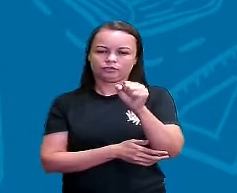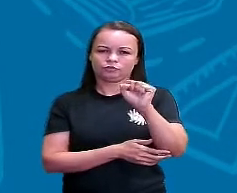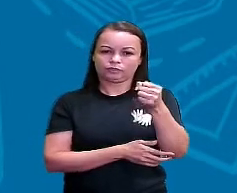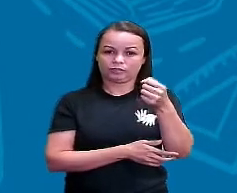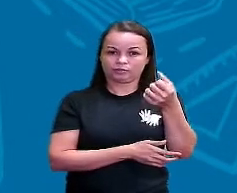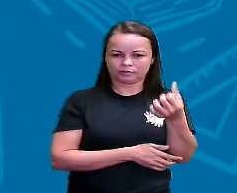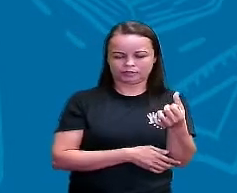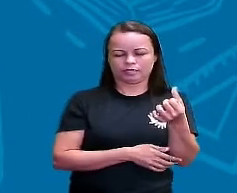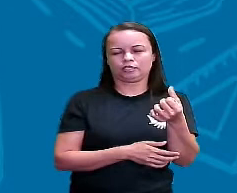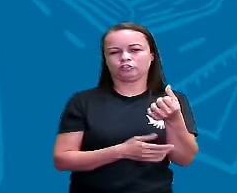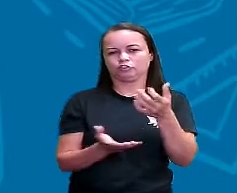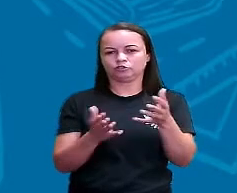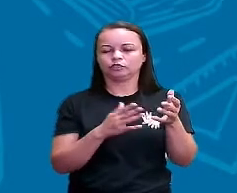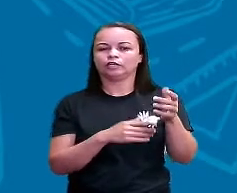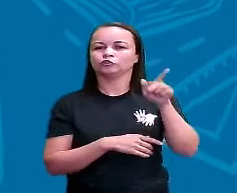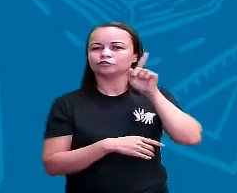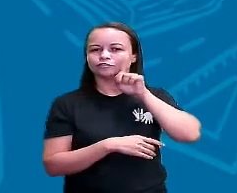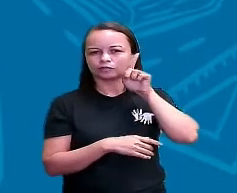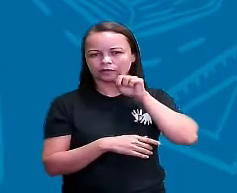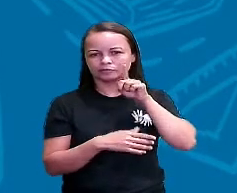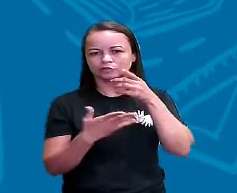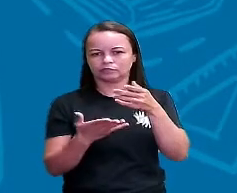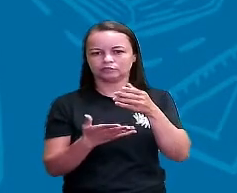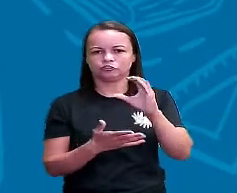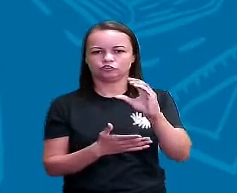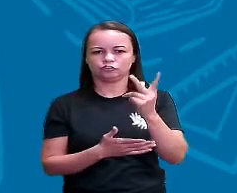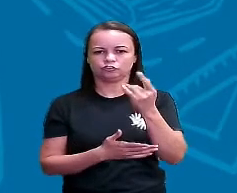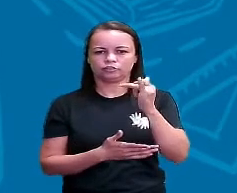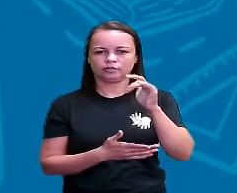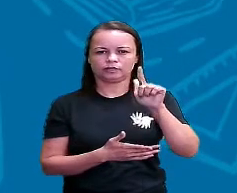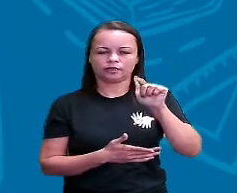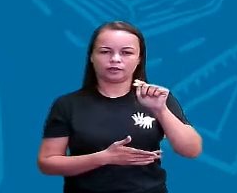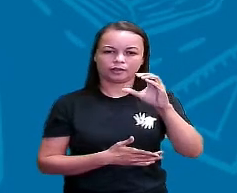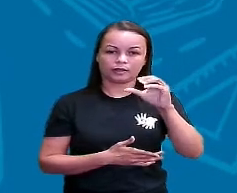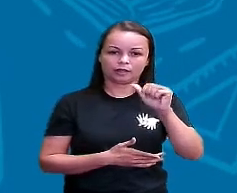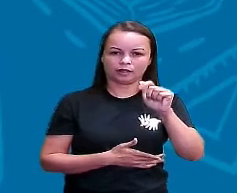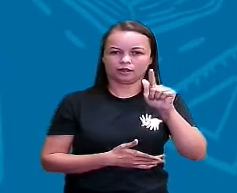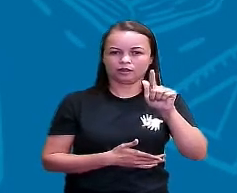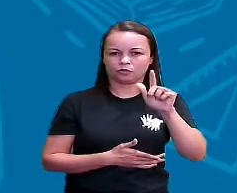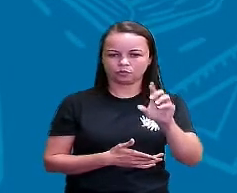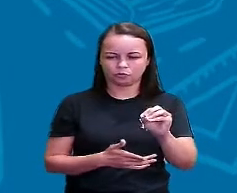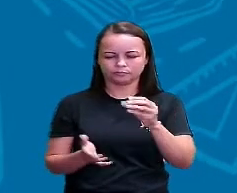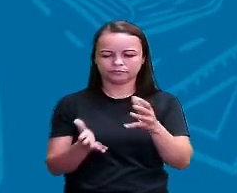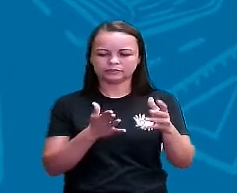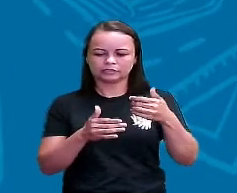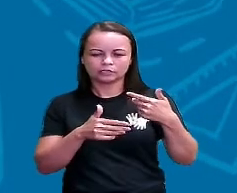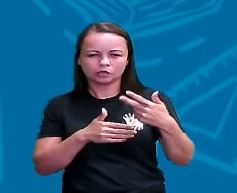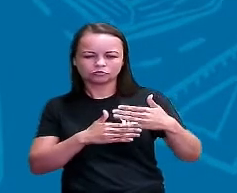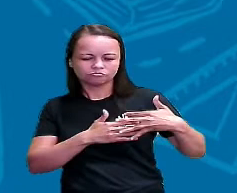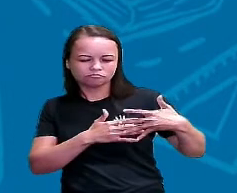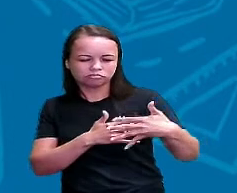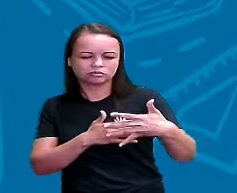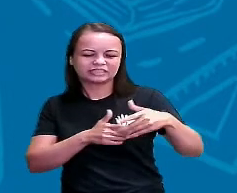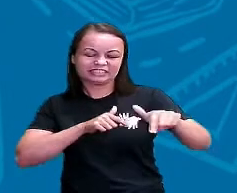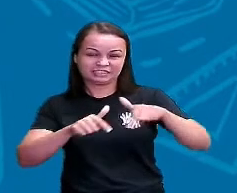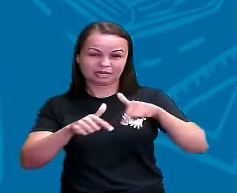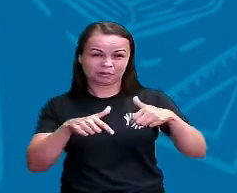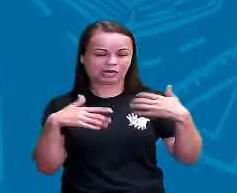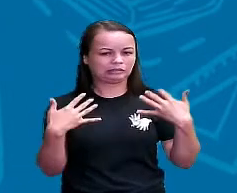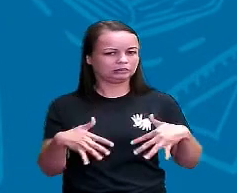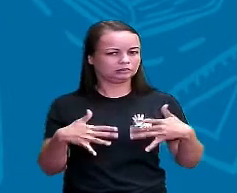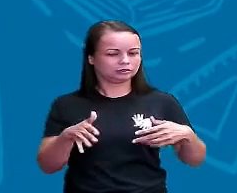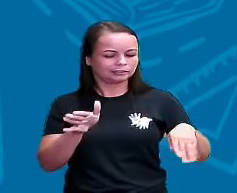1886 em Chicago, nos Estados Unidos. A greve foi por melhores condições e a redução da jornada de trabalho, que nessa